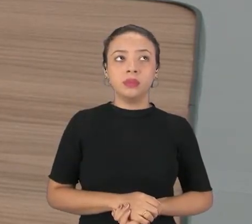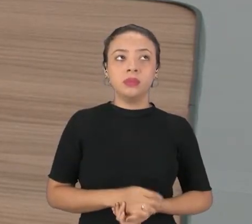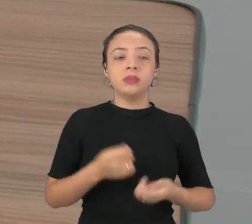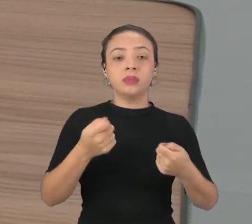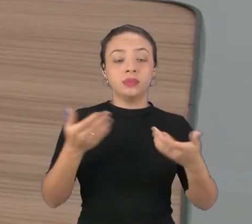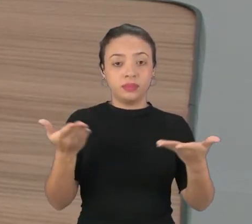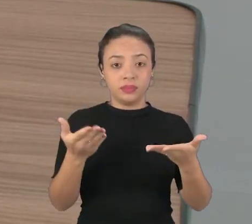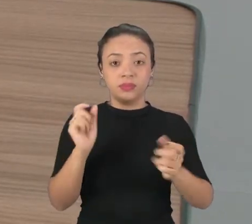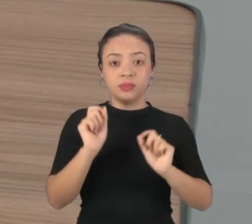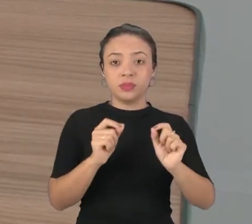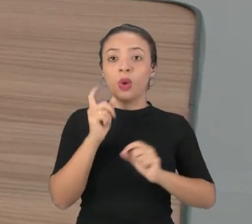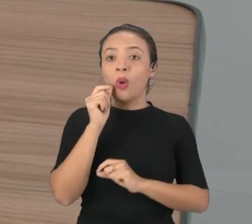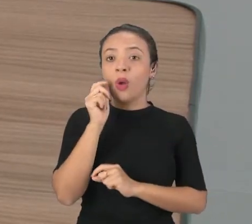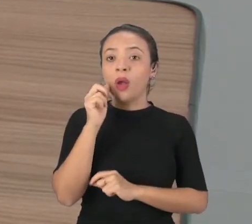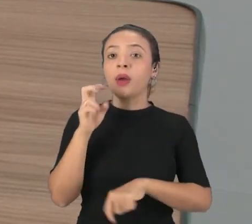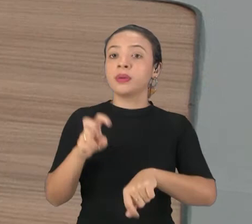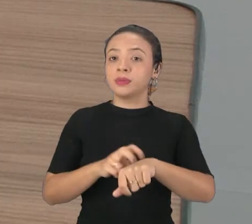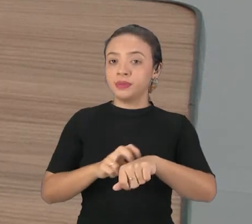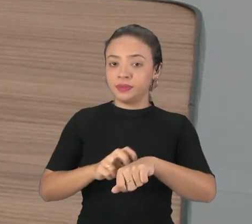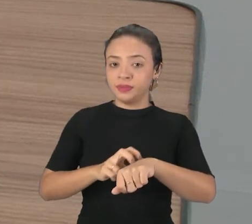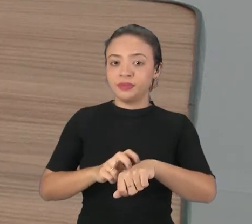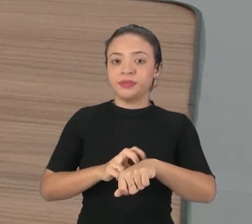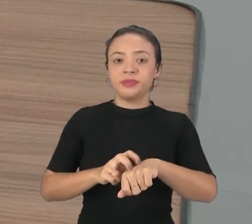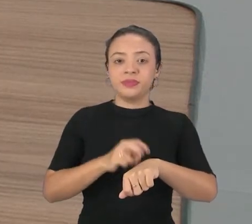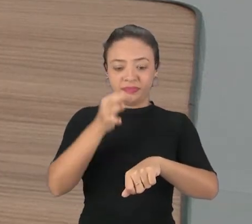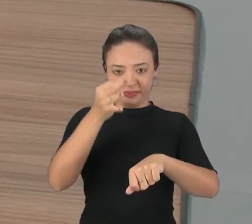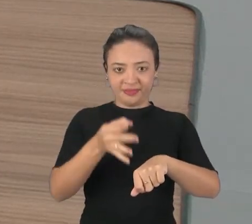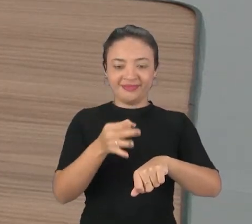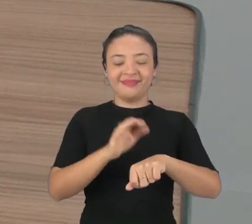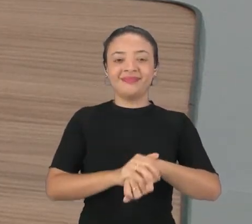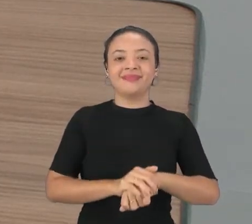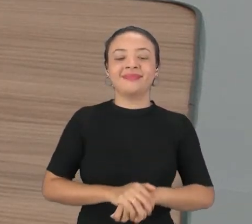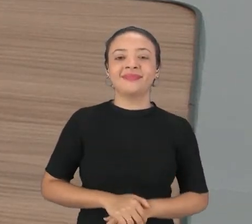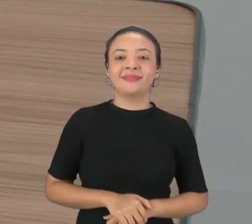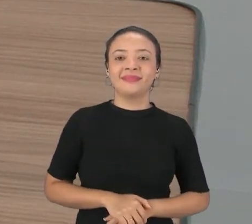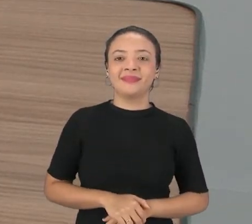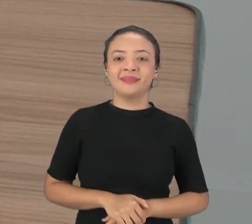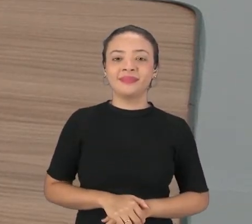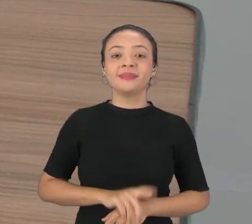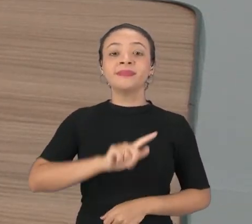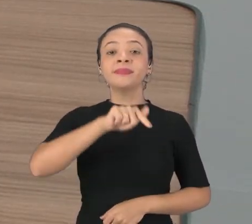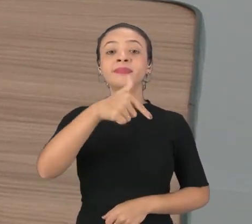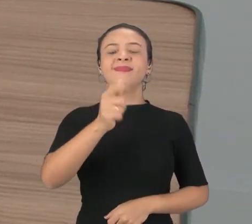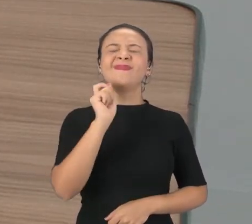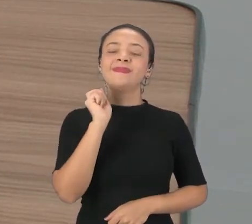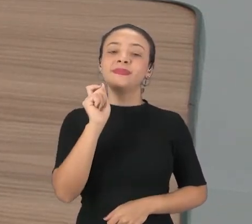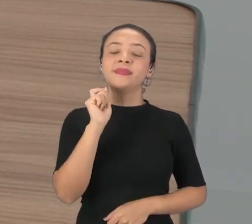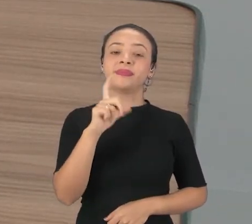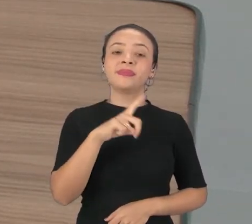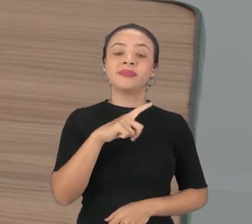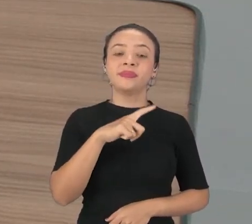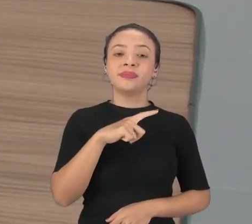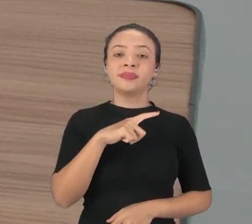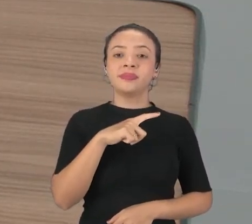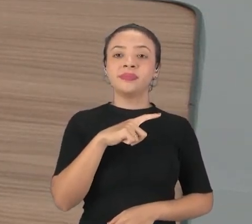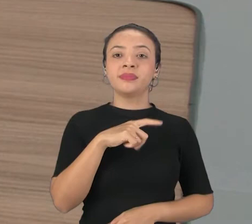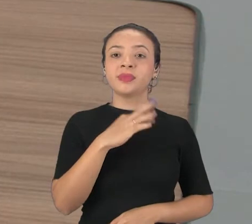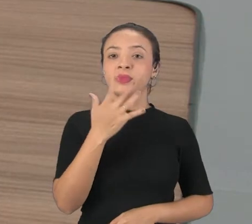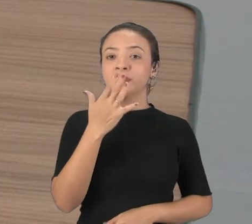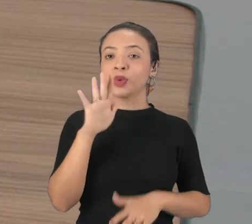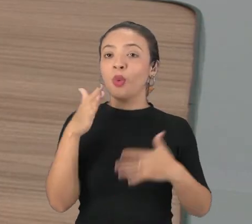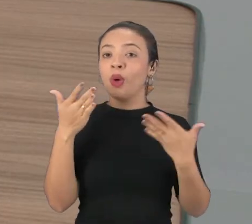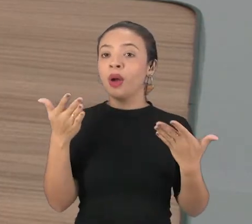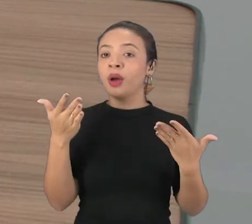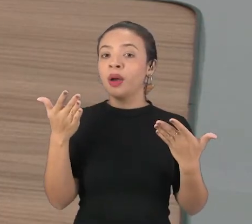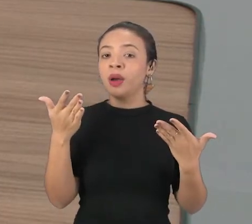o lápis na cor verde isso mesmo certo depois o verde vai vir qual